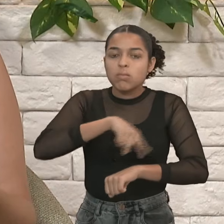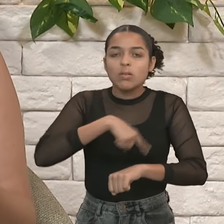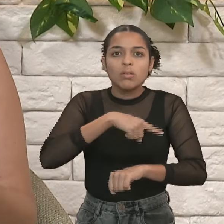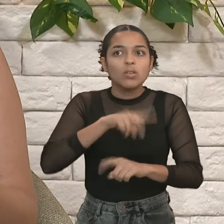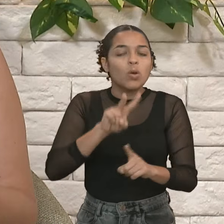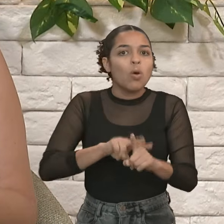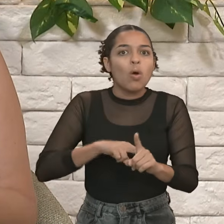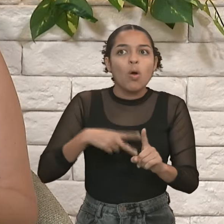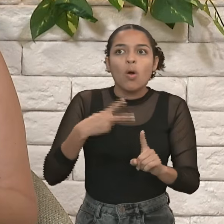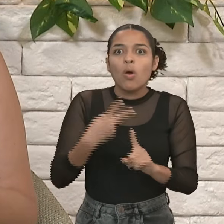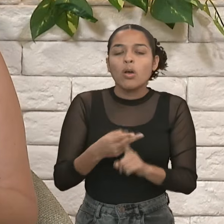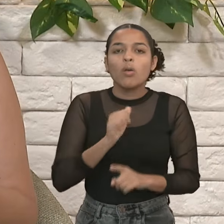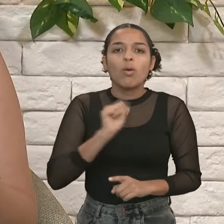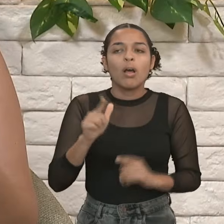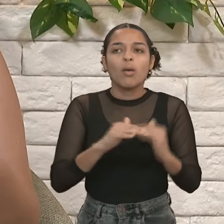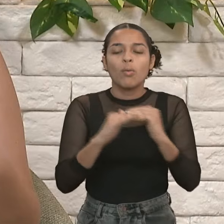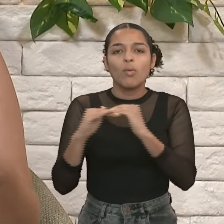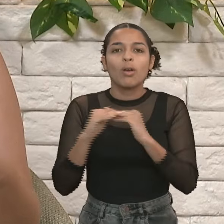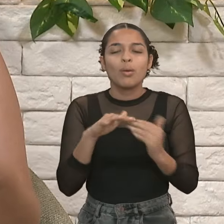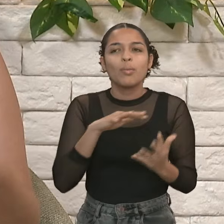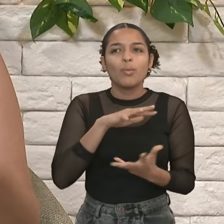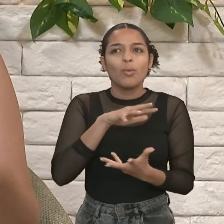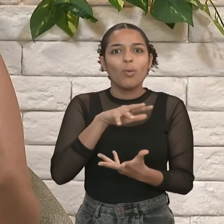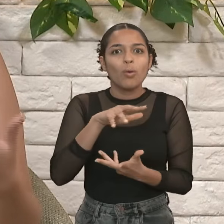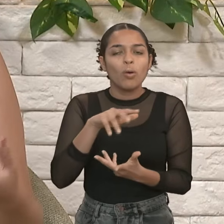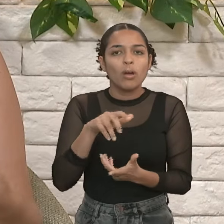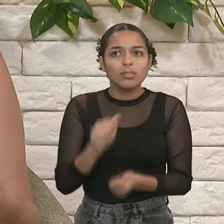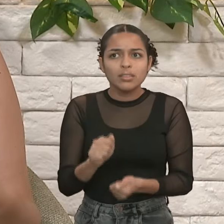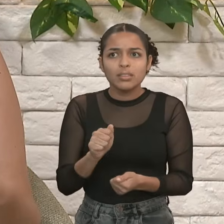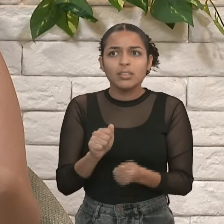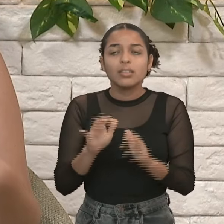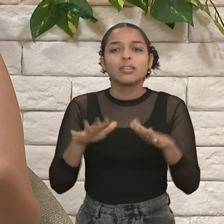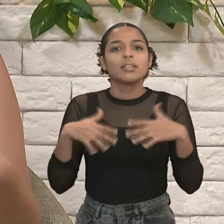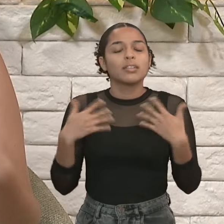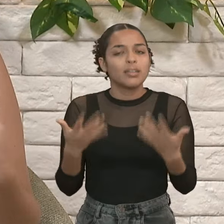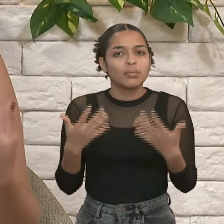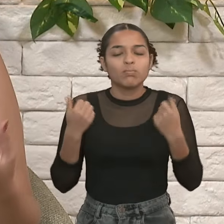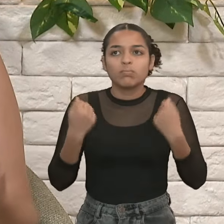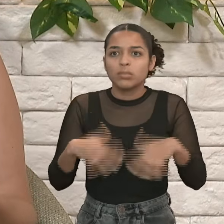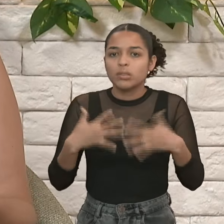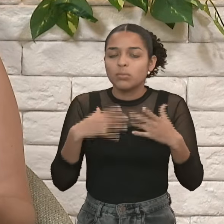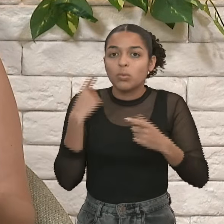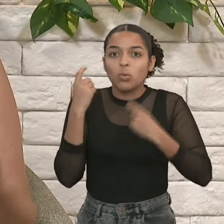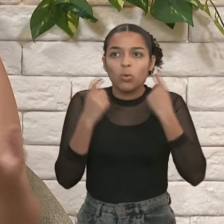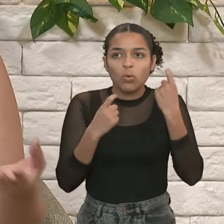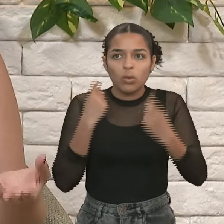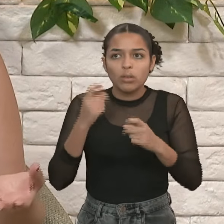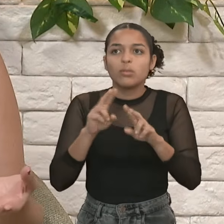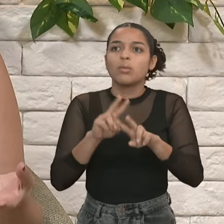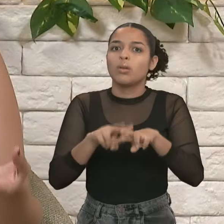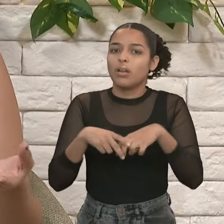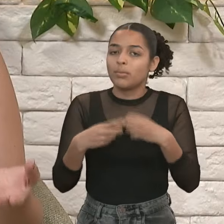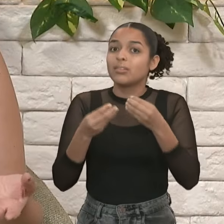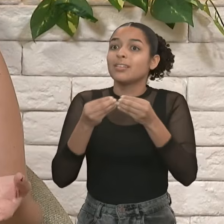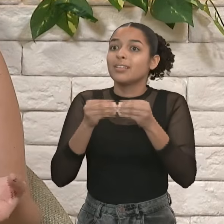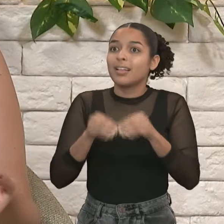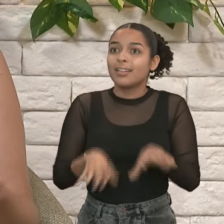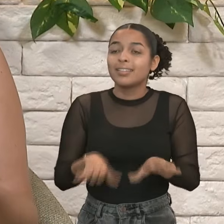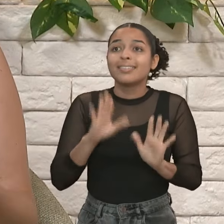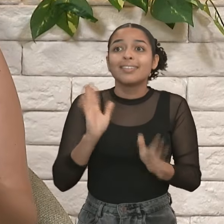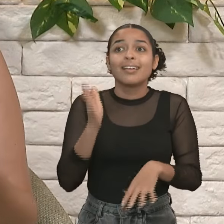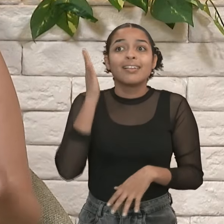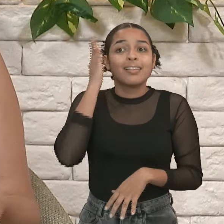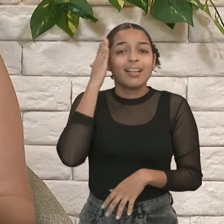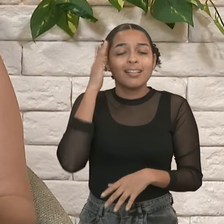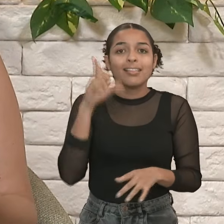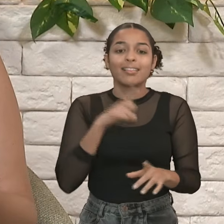mundial. Então, isso é algo que preocupa muito por conta de todos os prejuízos que vêm sendo associados